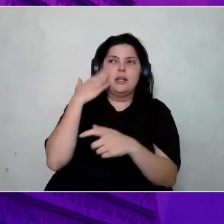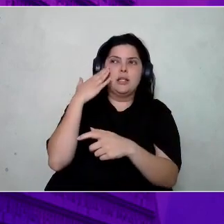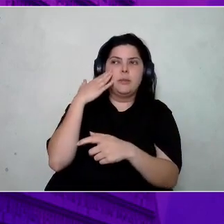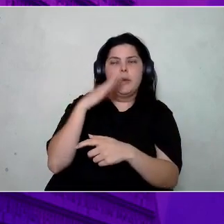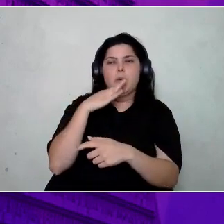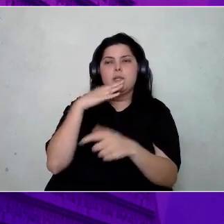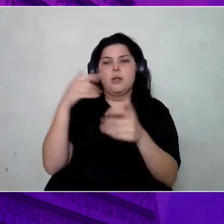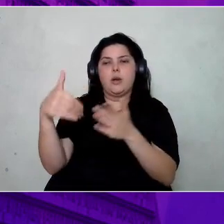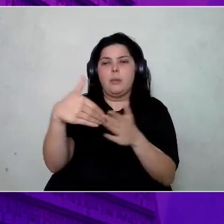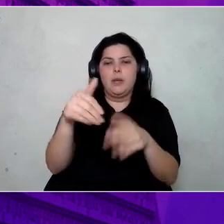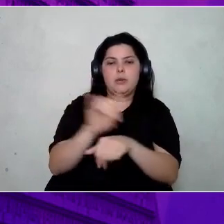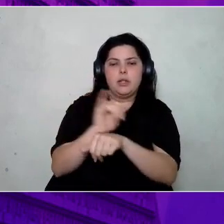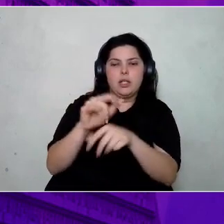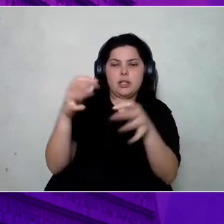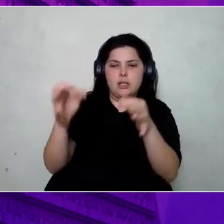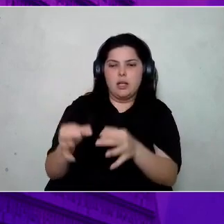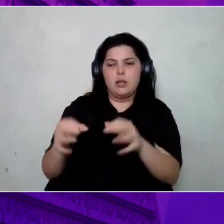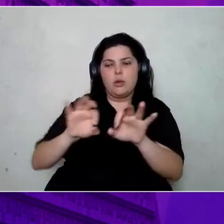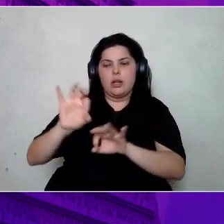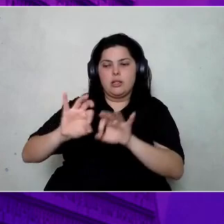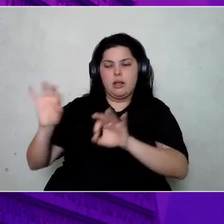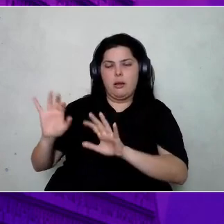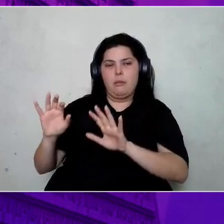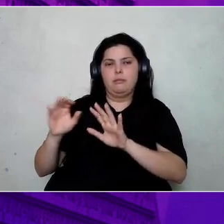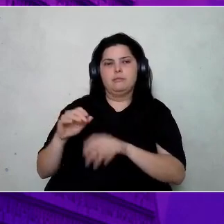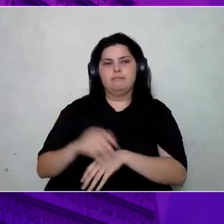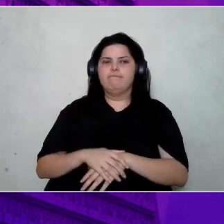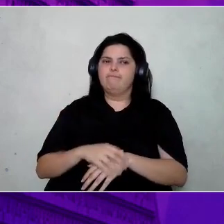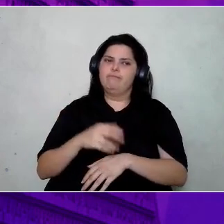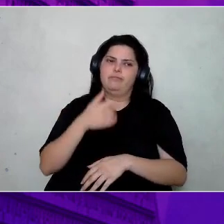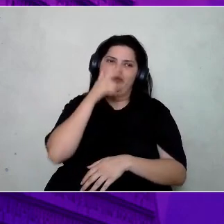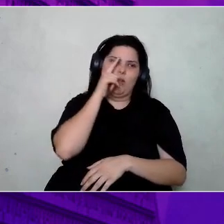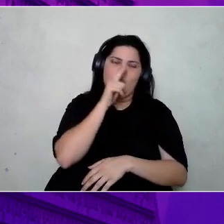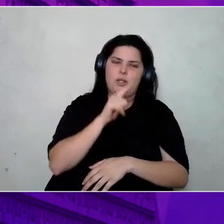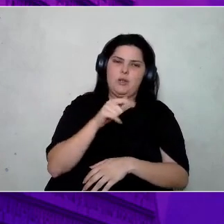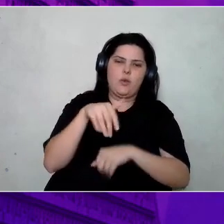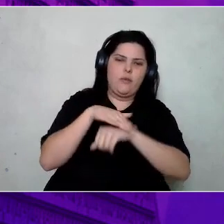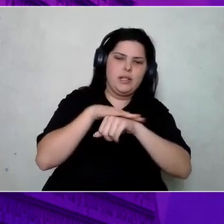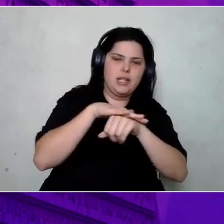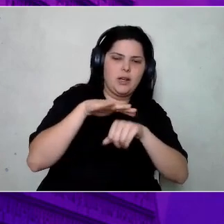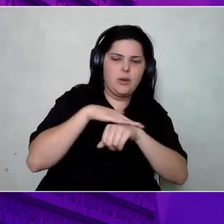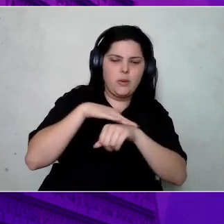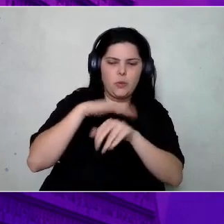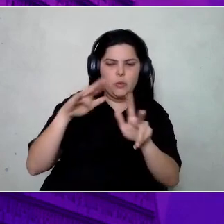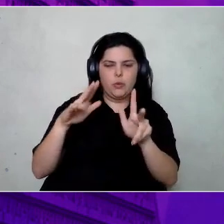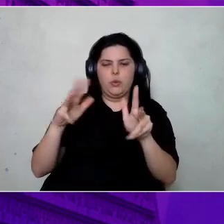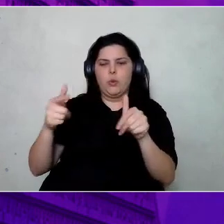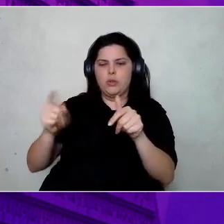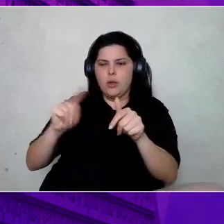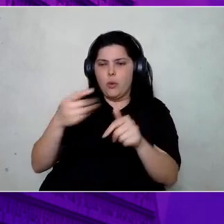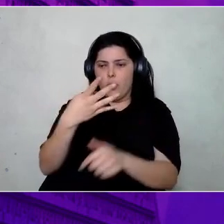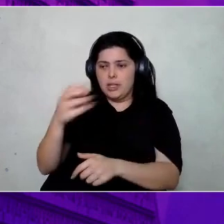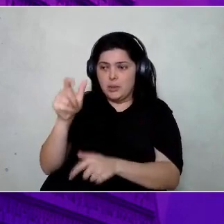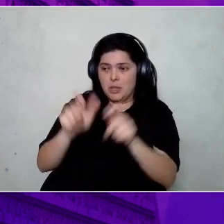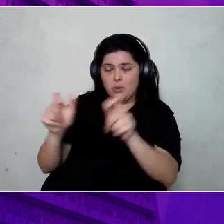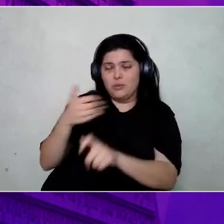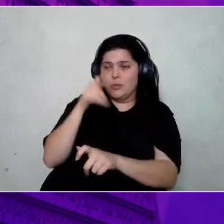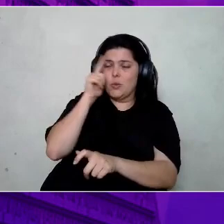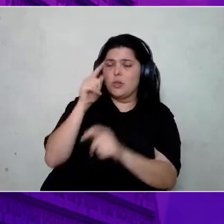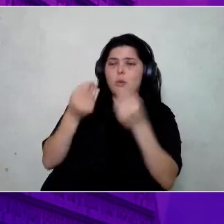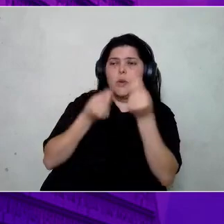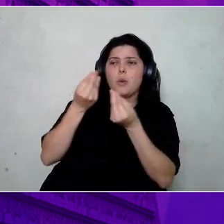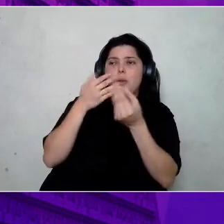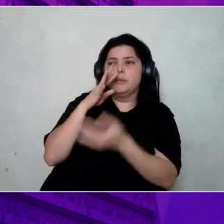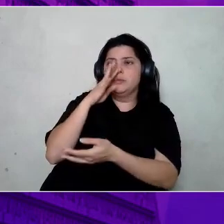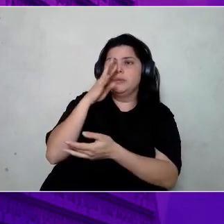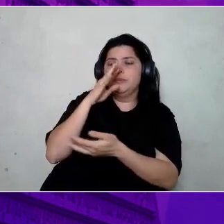ajustar. Eu falei, caramba, não vai dar para falar com todo mundo, não vai dar para conversar com 400 pessoas, mas como é que eu escuto as 400 pessoas? Se eu não